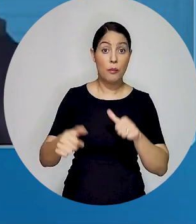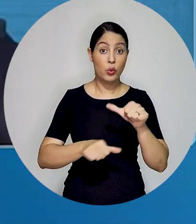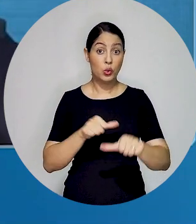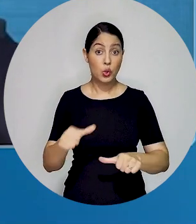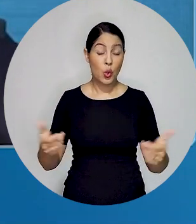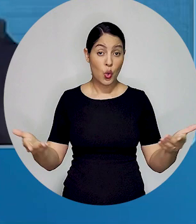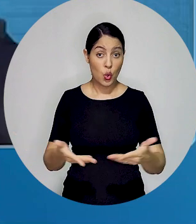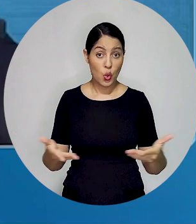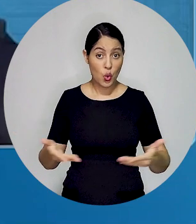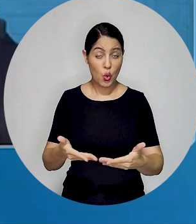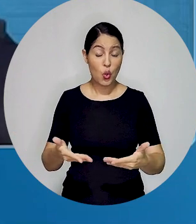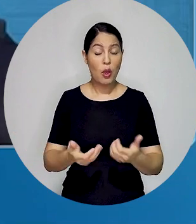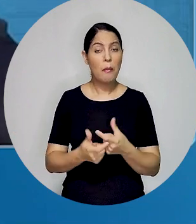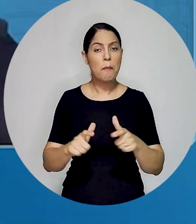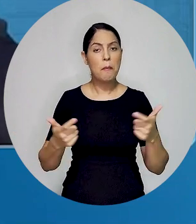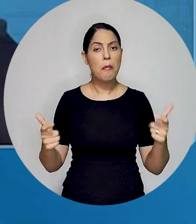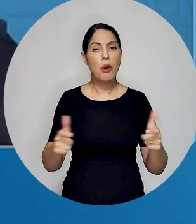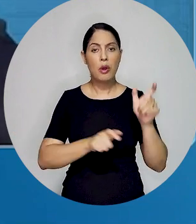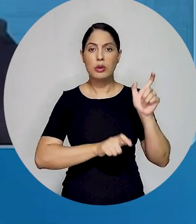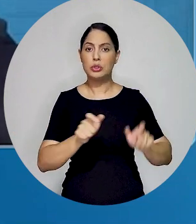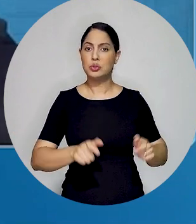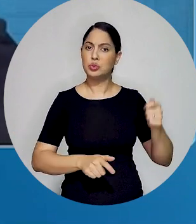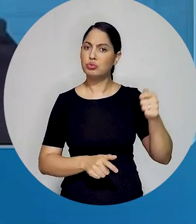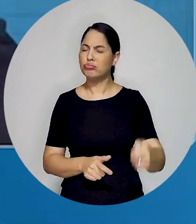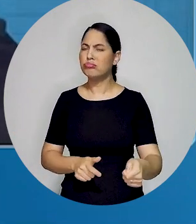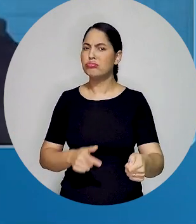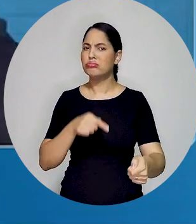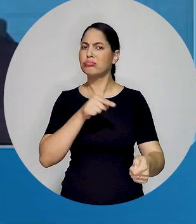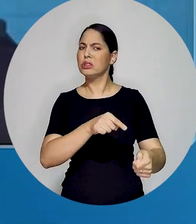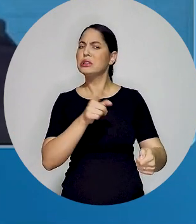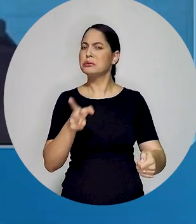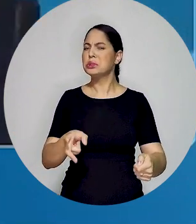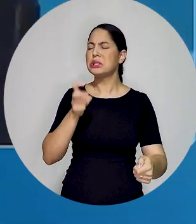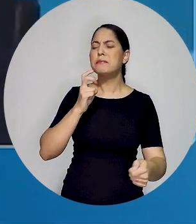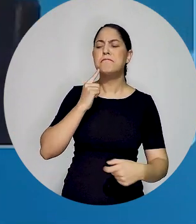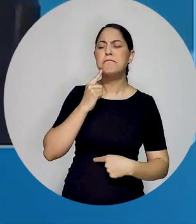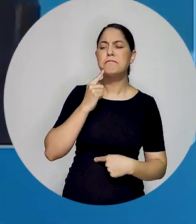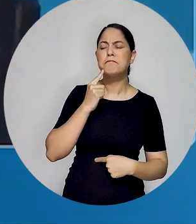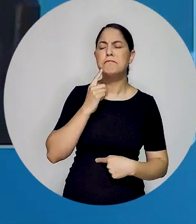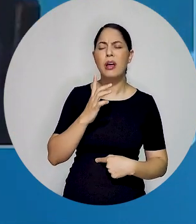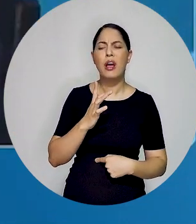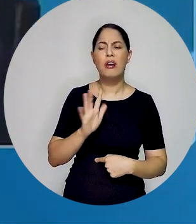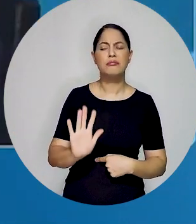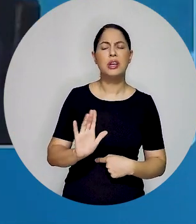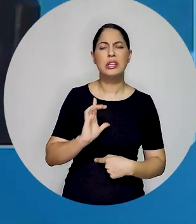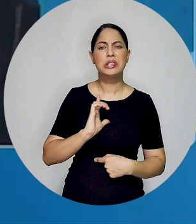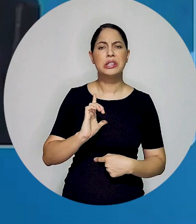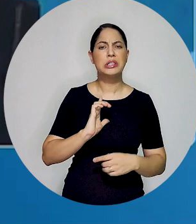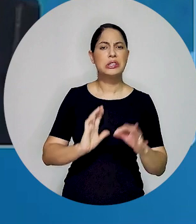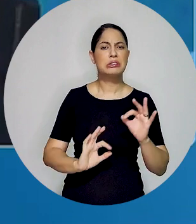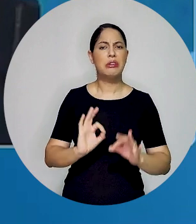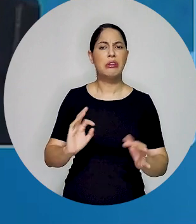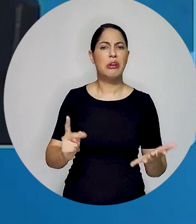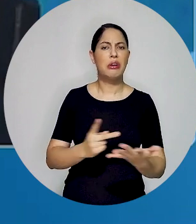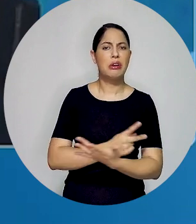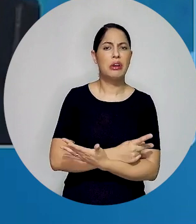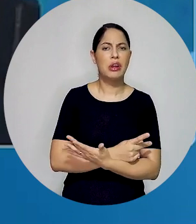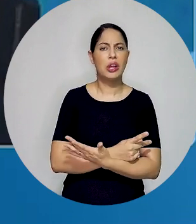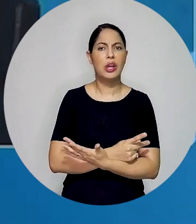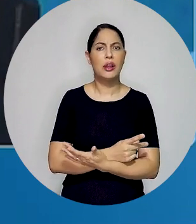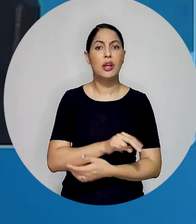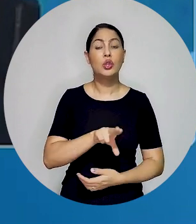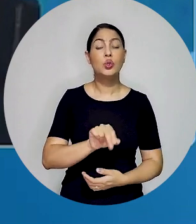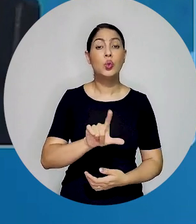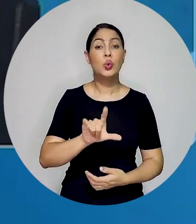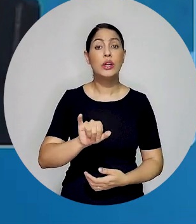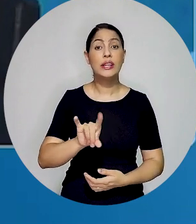que a grande maioria dos juízes percebe que não existe mais. Quando há algum tipo de nulidade, é